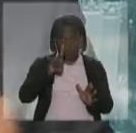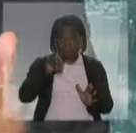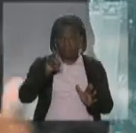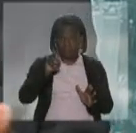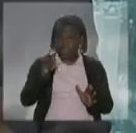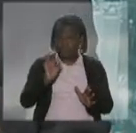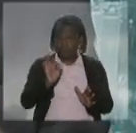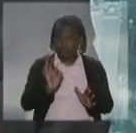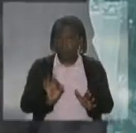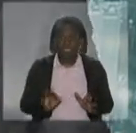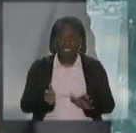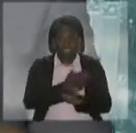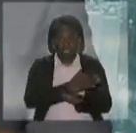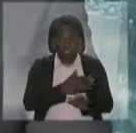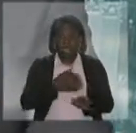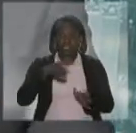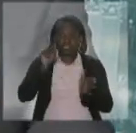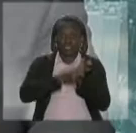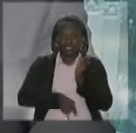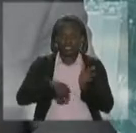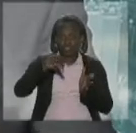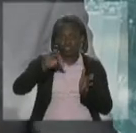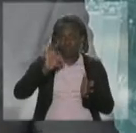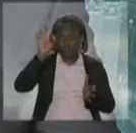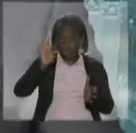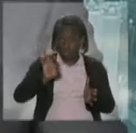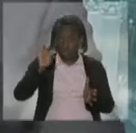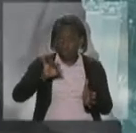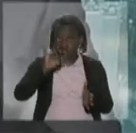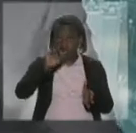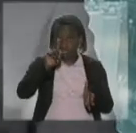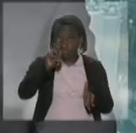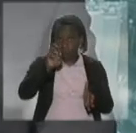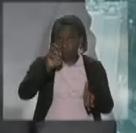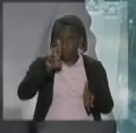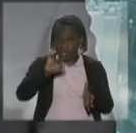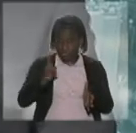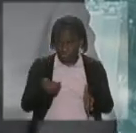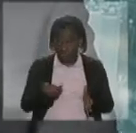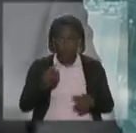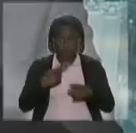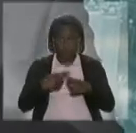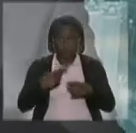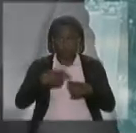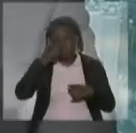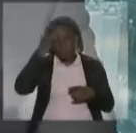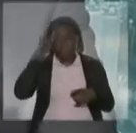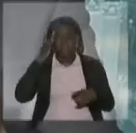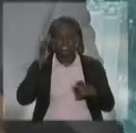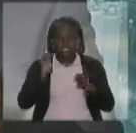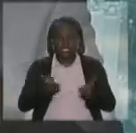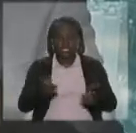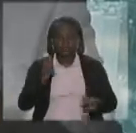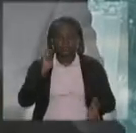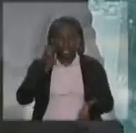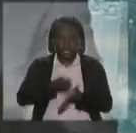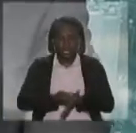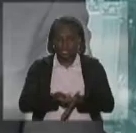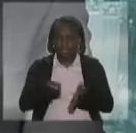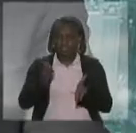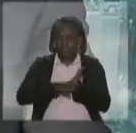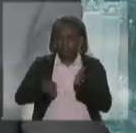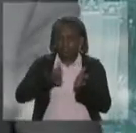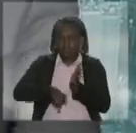descontava 9% para o iperj que o servidor sempre pagou apenas recolheu para